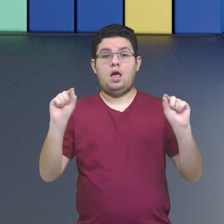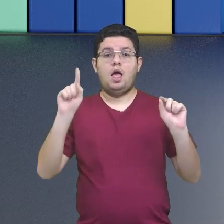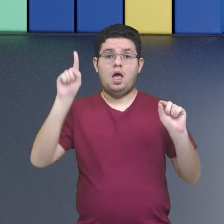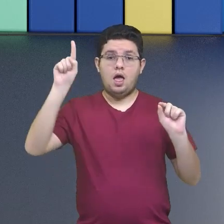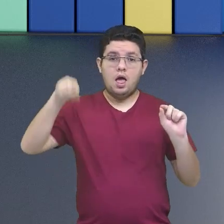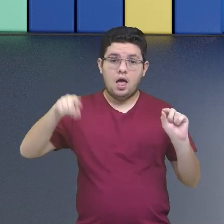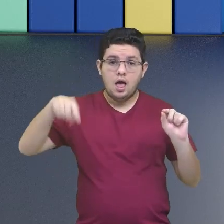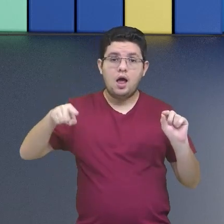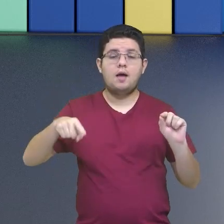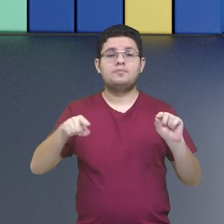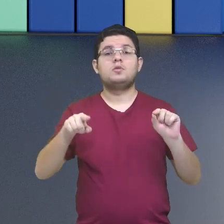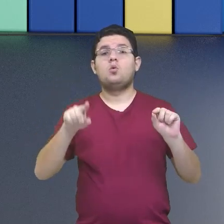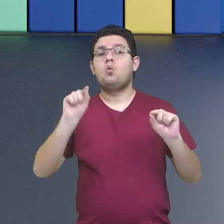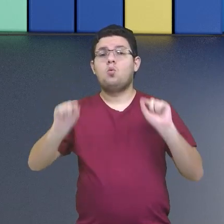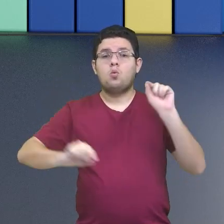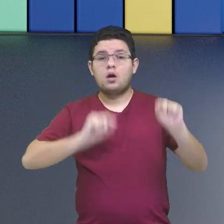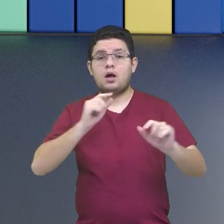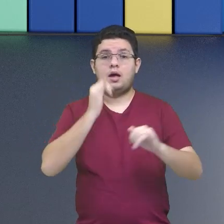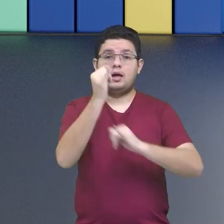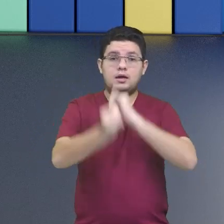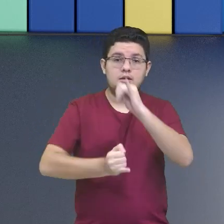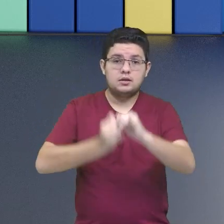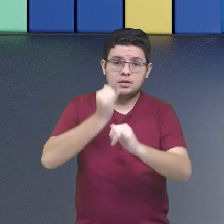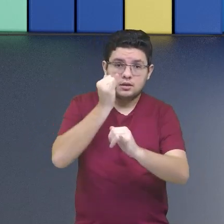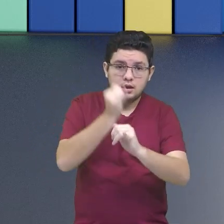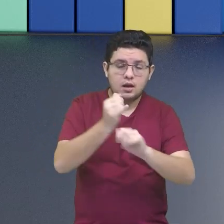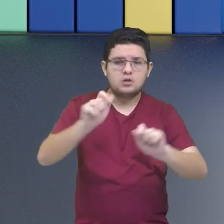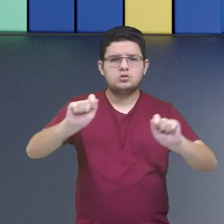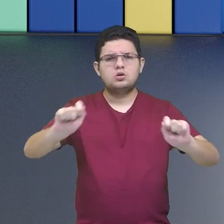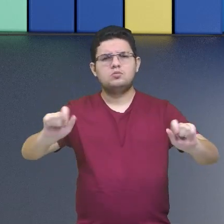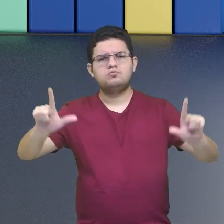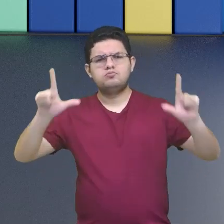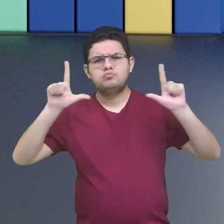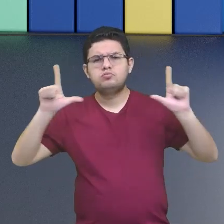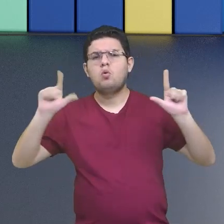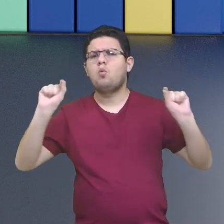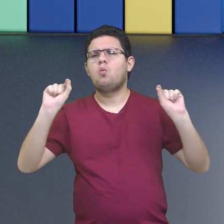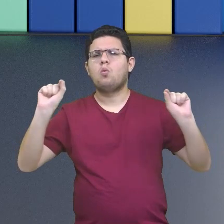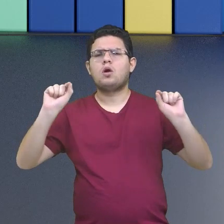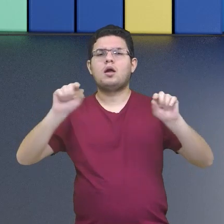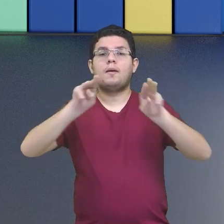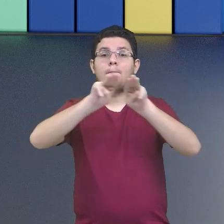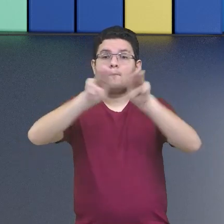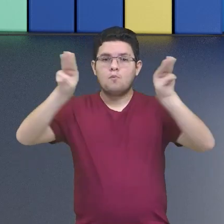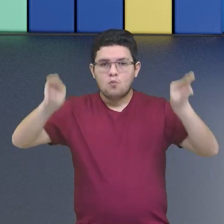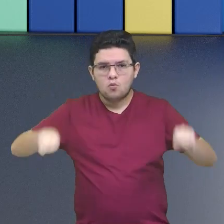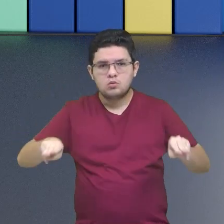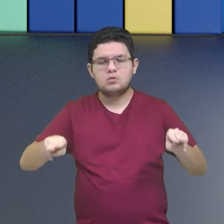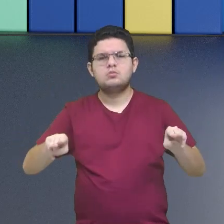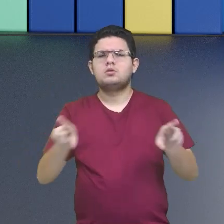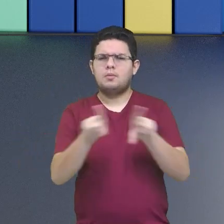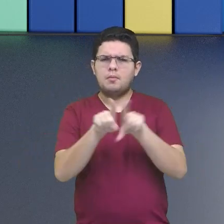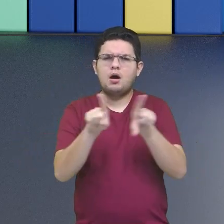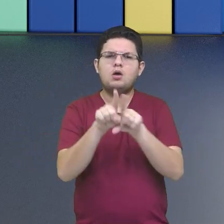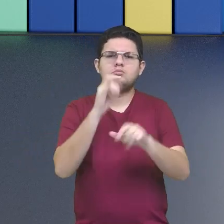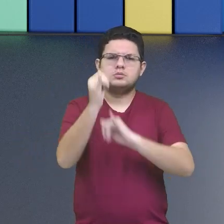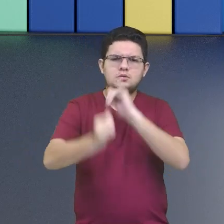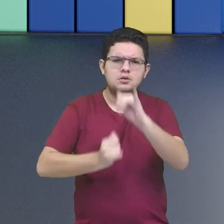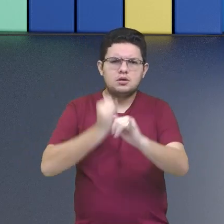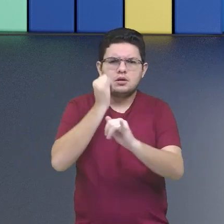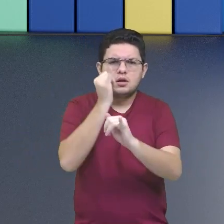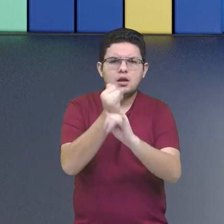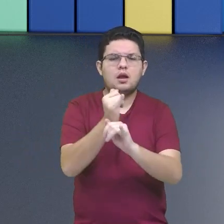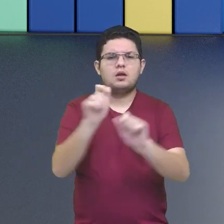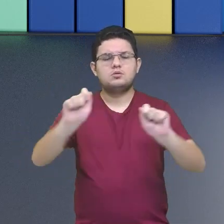virtuais. Na verdade, também pode ser considerado, né, as exposições virtuais, um tema escolhido por vocês, e eu faço